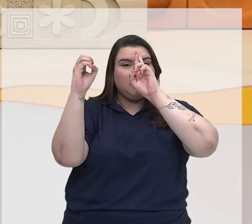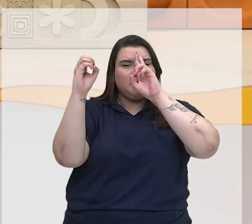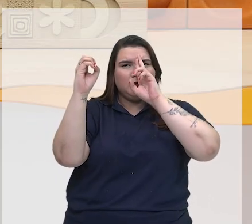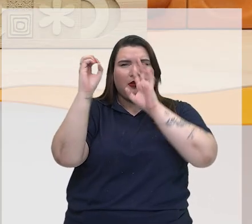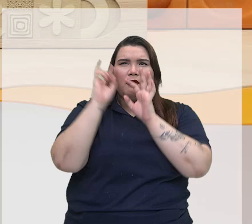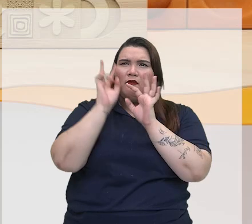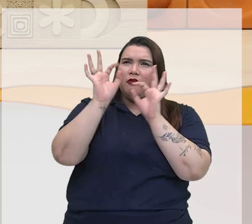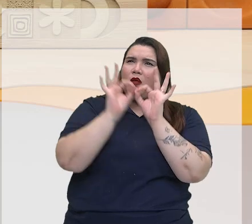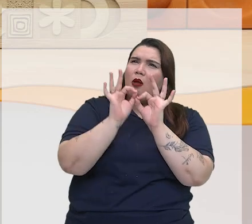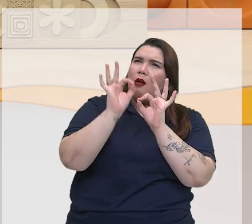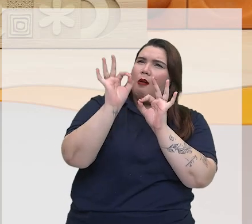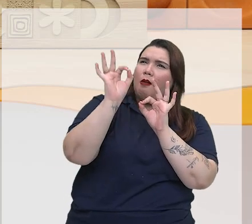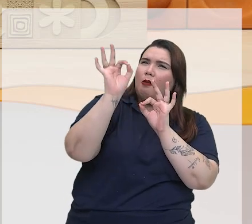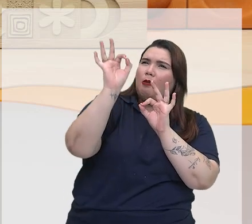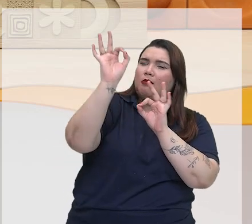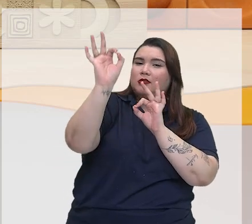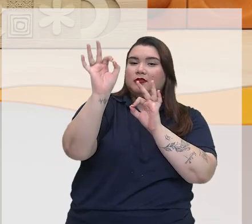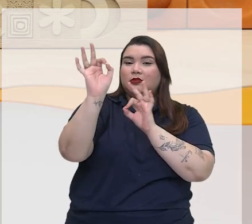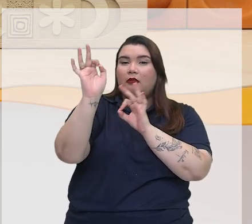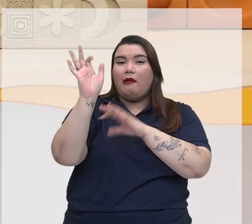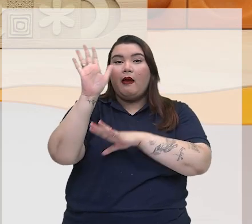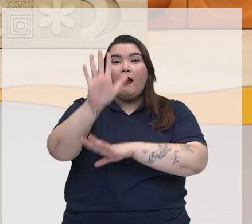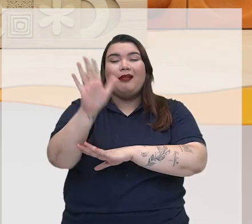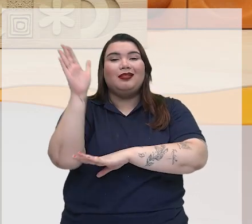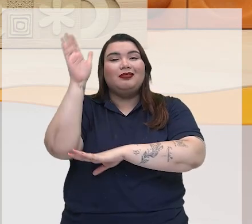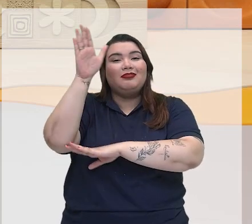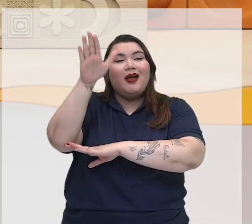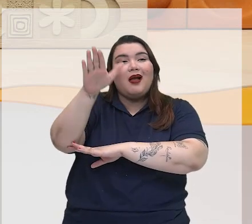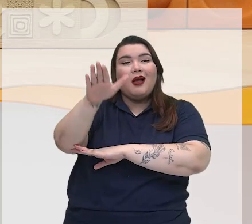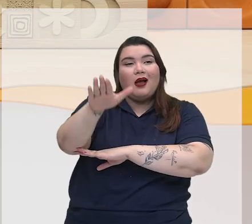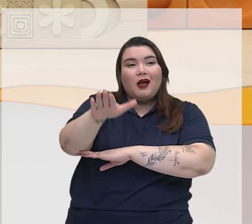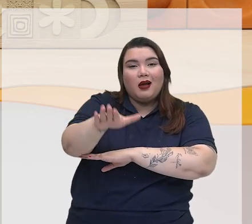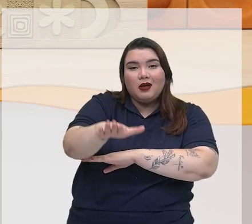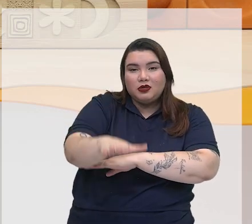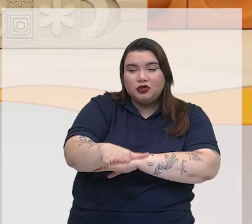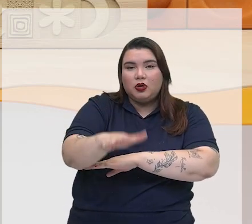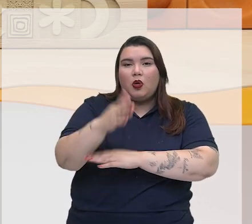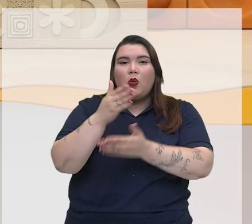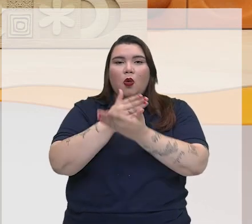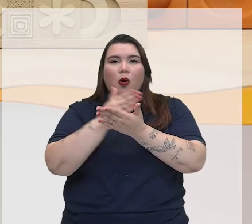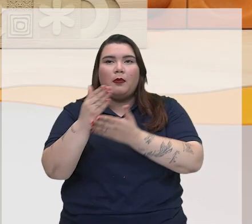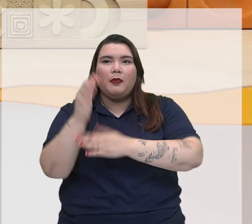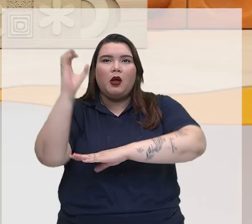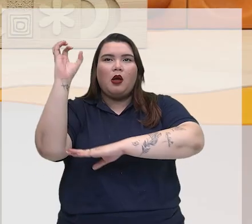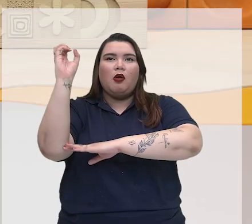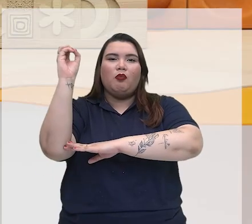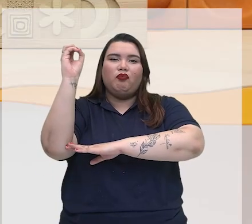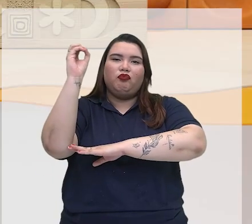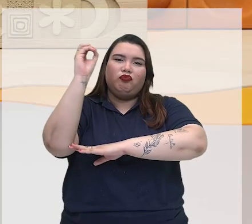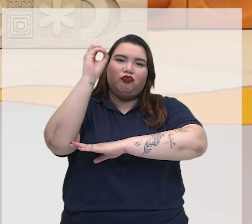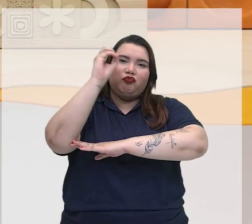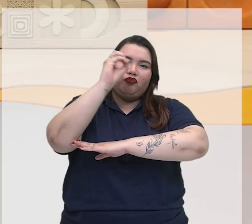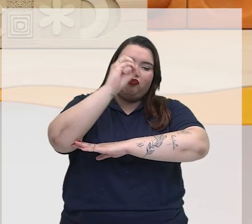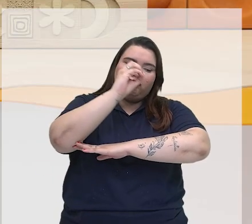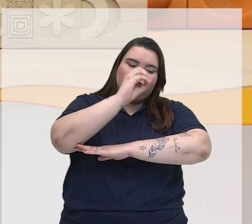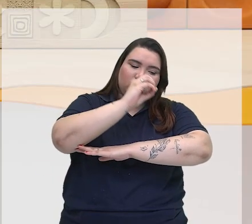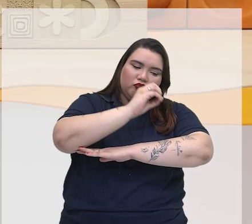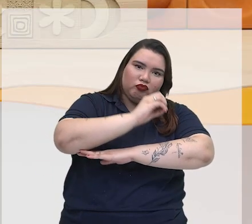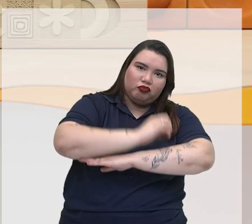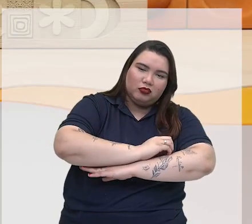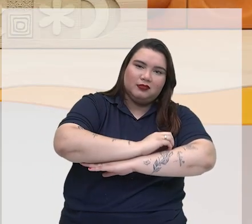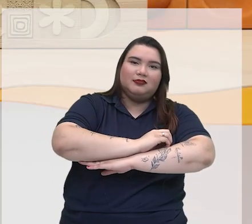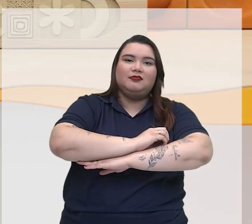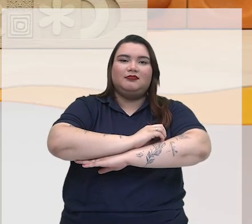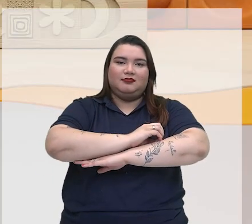céu. E ao entardecer, quando o sol ele está se pondo, nós temos a impressão que o